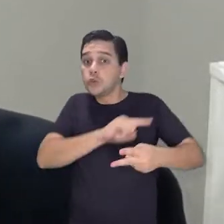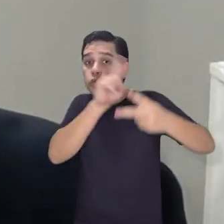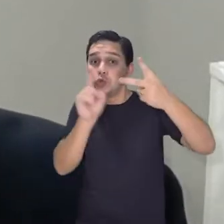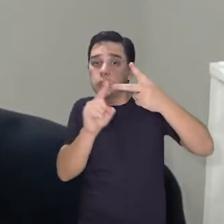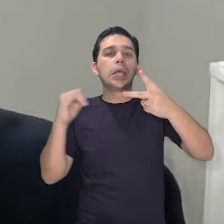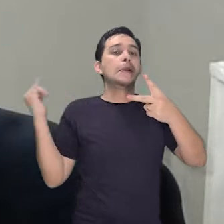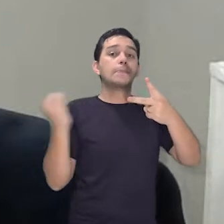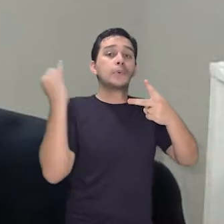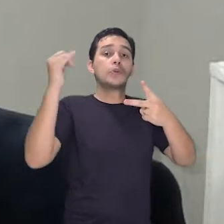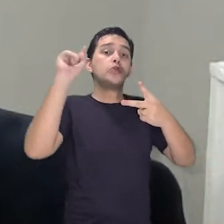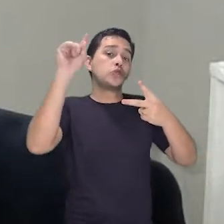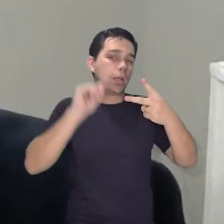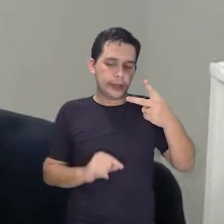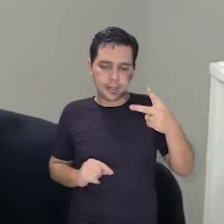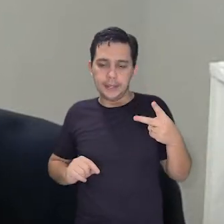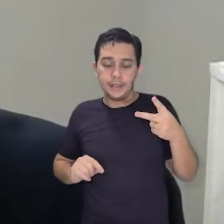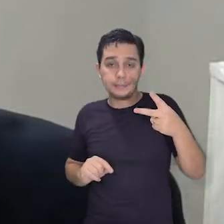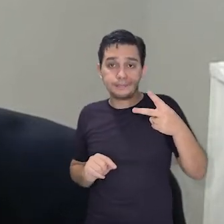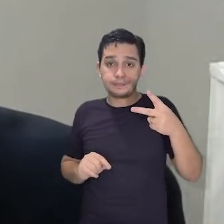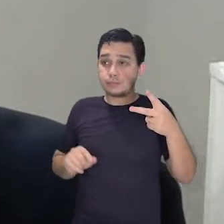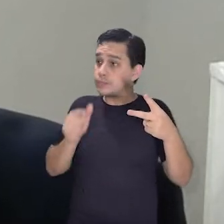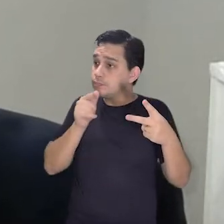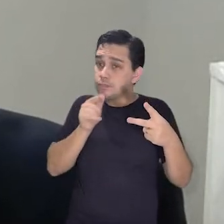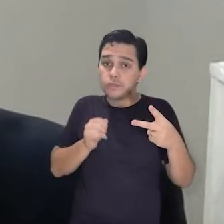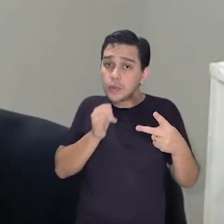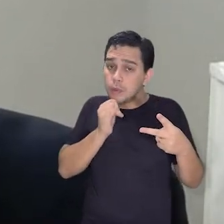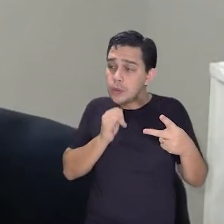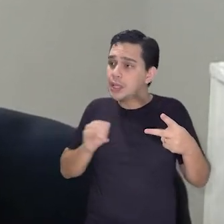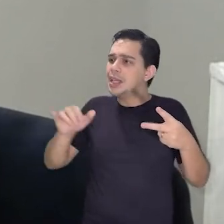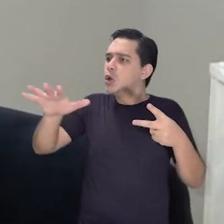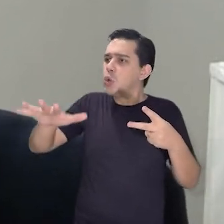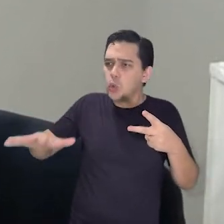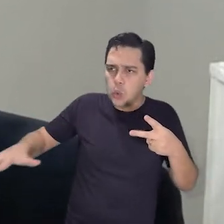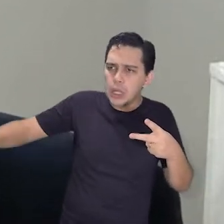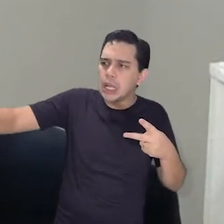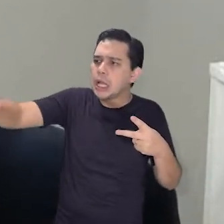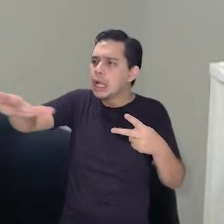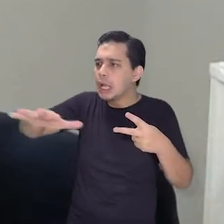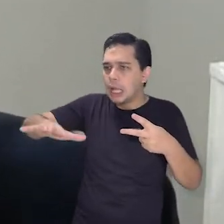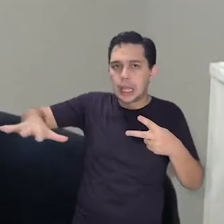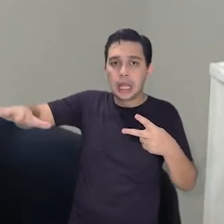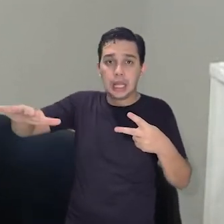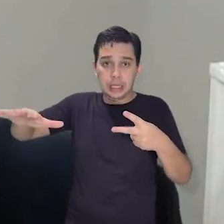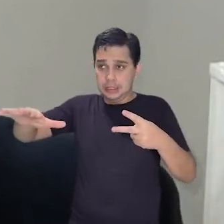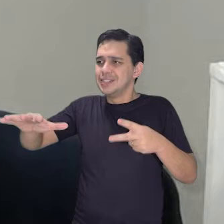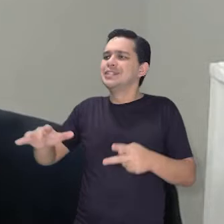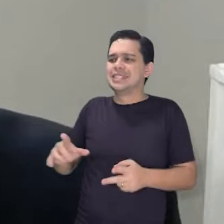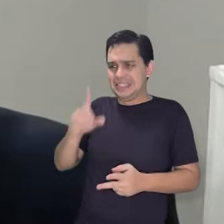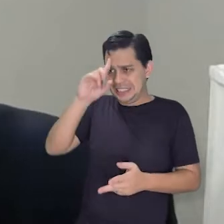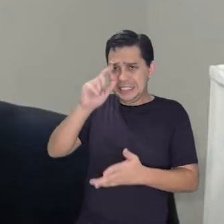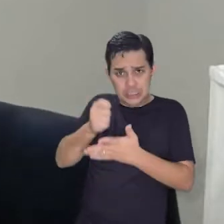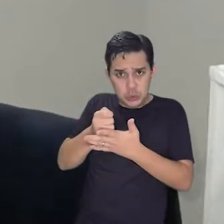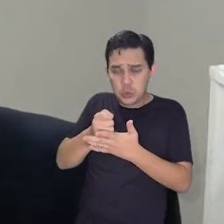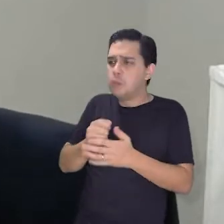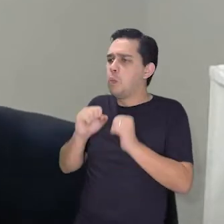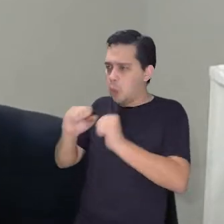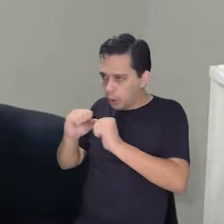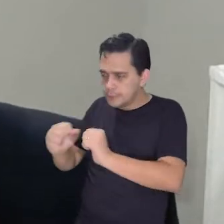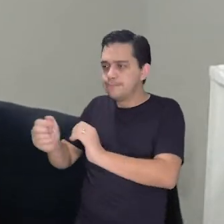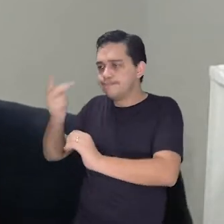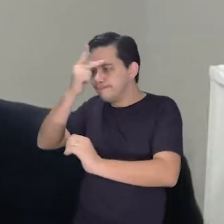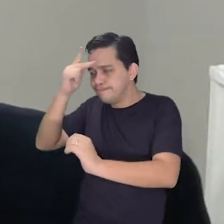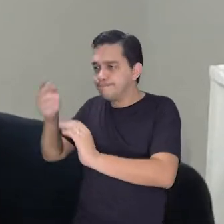dessa decisão é que ela admite a desocupação da área liminarmente, não sendo necessário aguardar o decurso de todo aquele